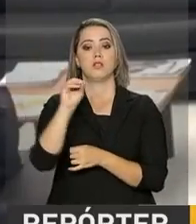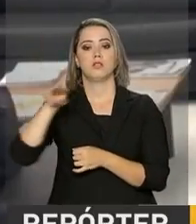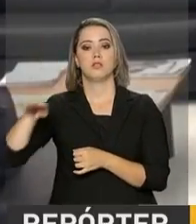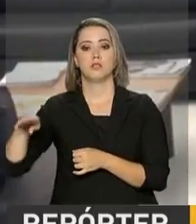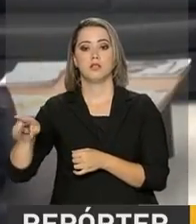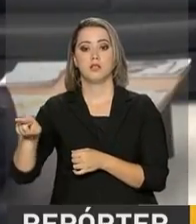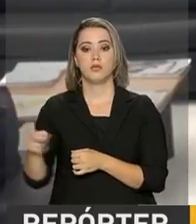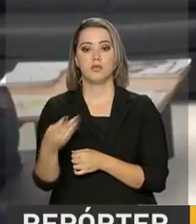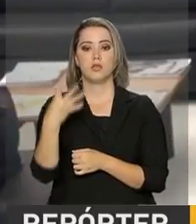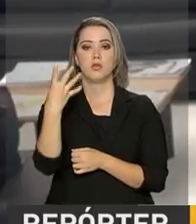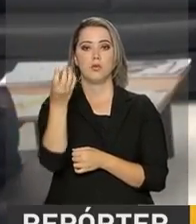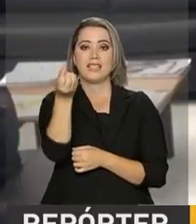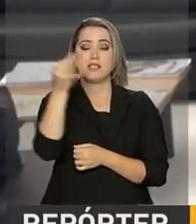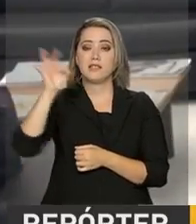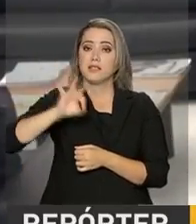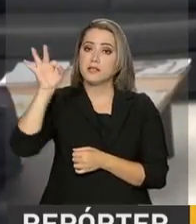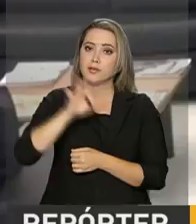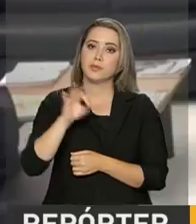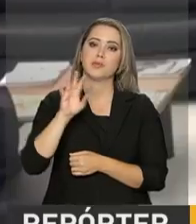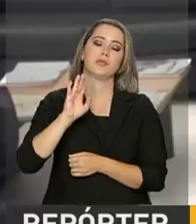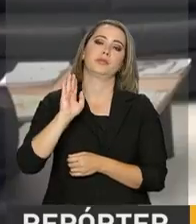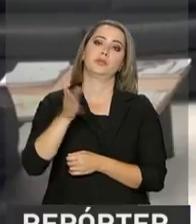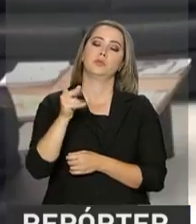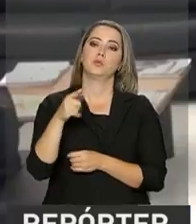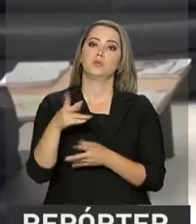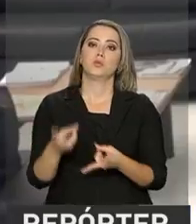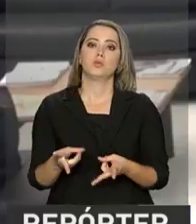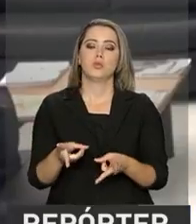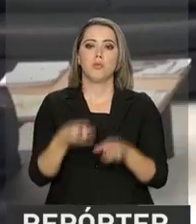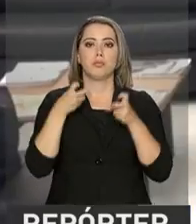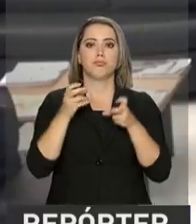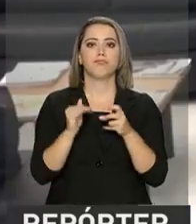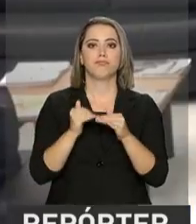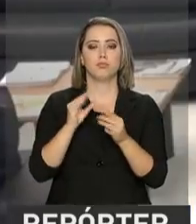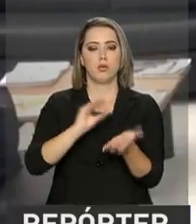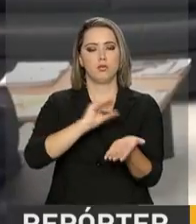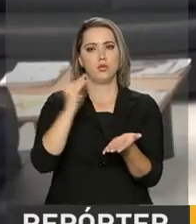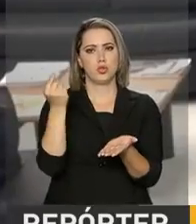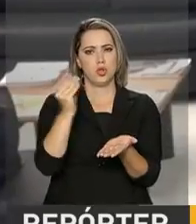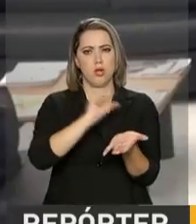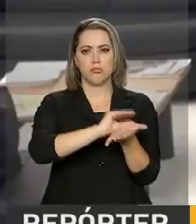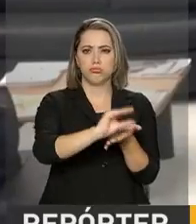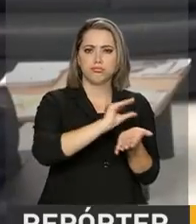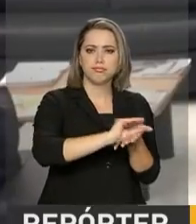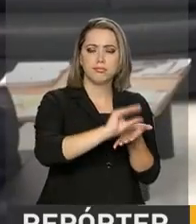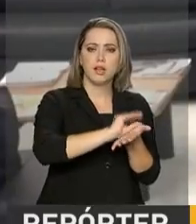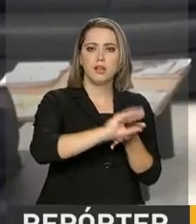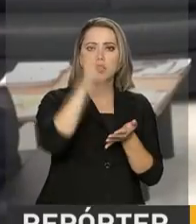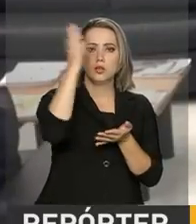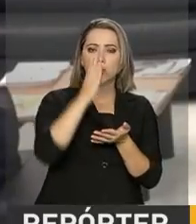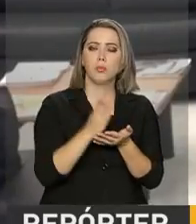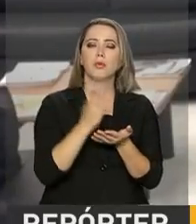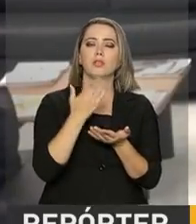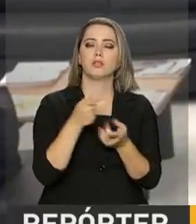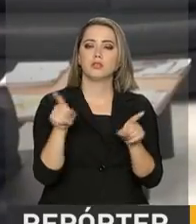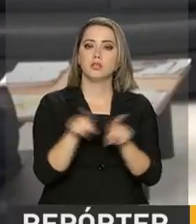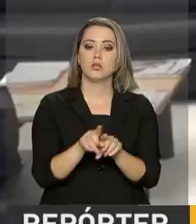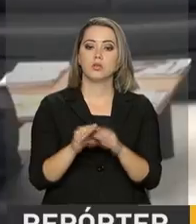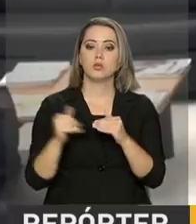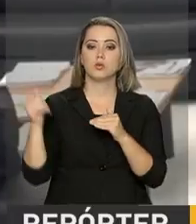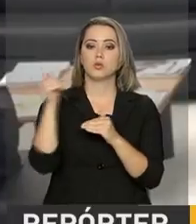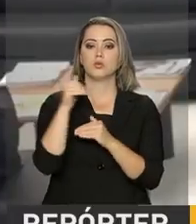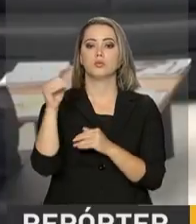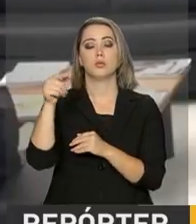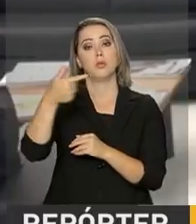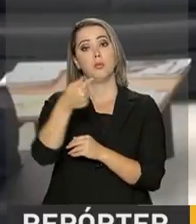0,46 por cento a estimativa para os investimentos estrangeiros diretos no país subiu agora para 78 bilhões